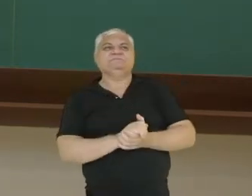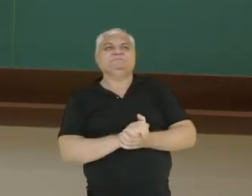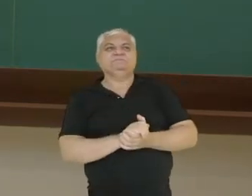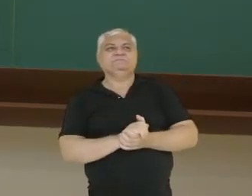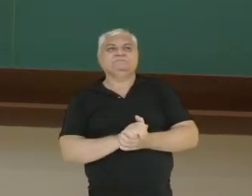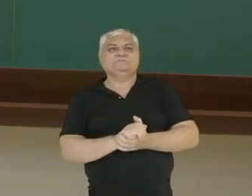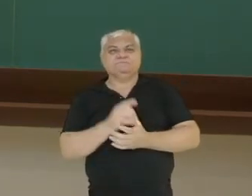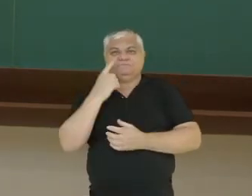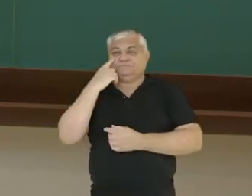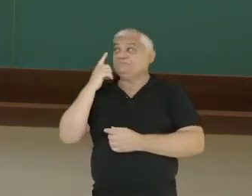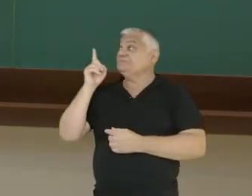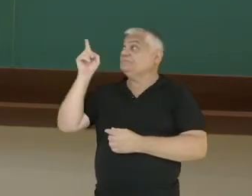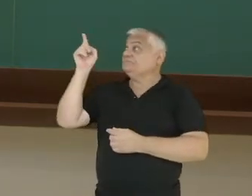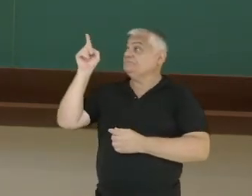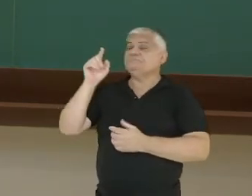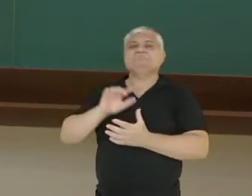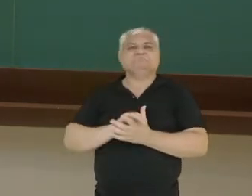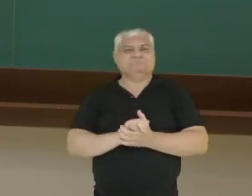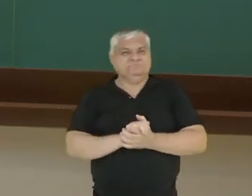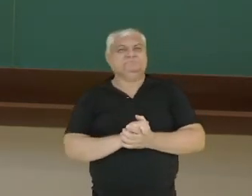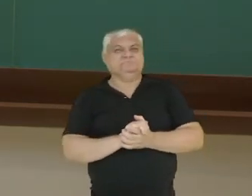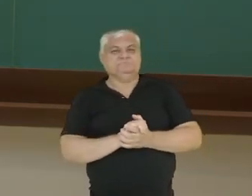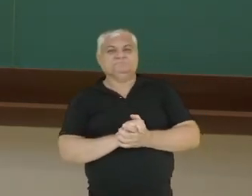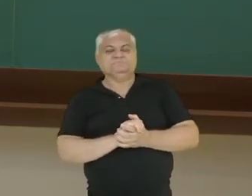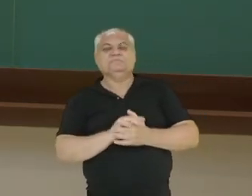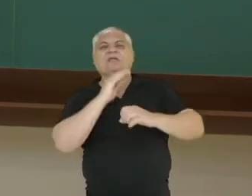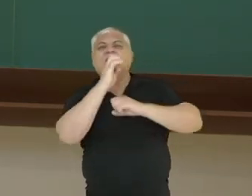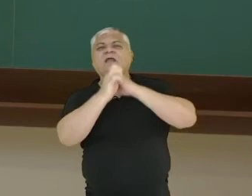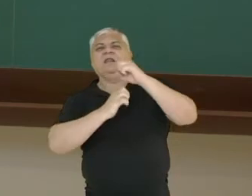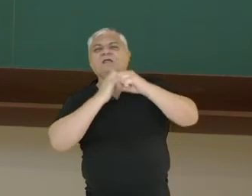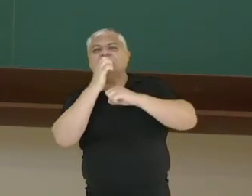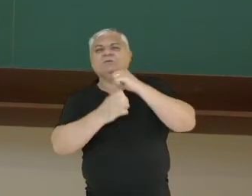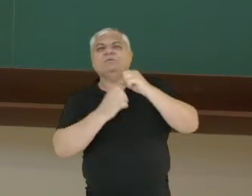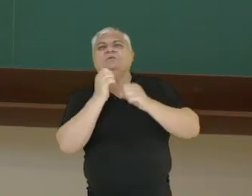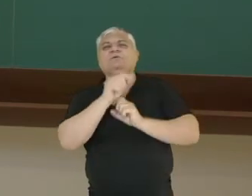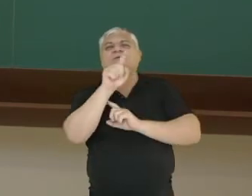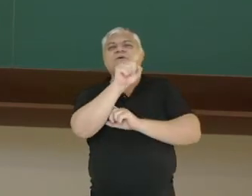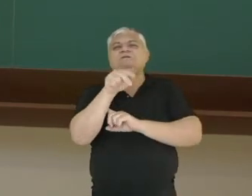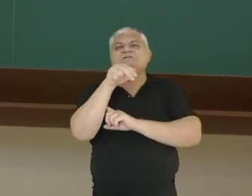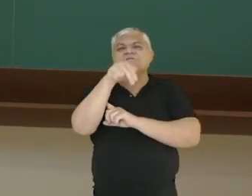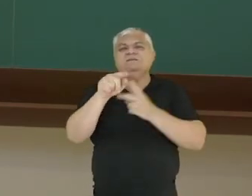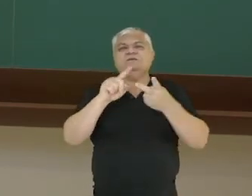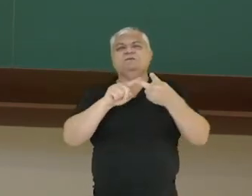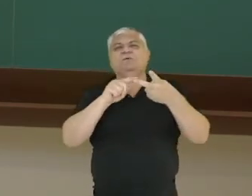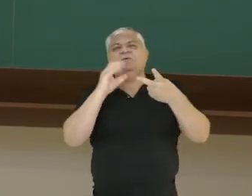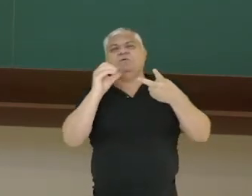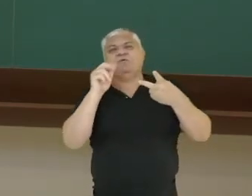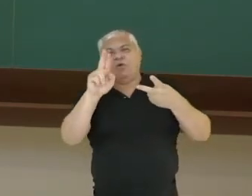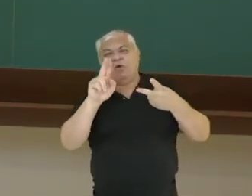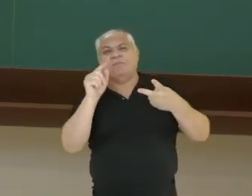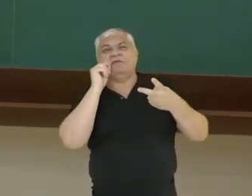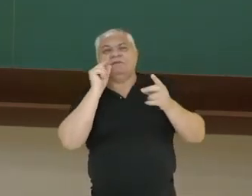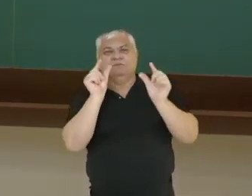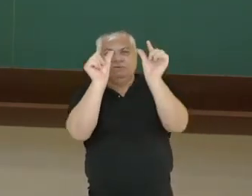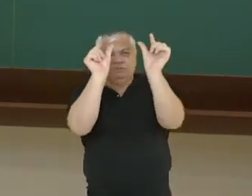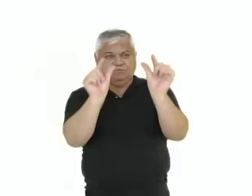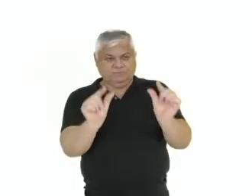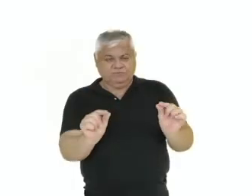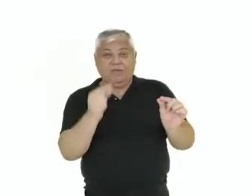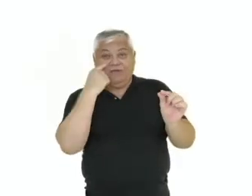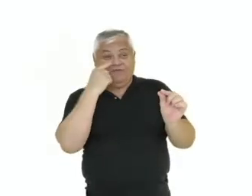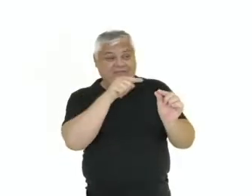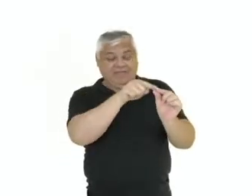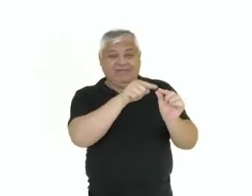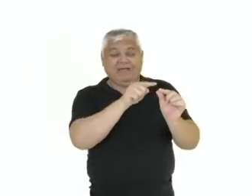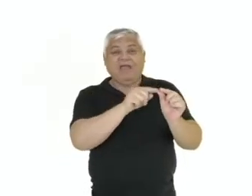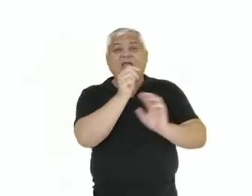Aqui a gente tem uma imagem ampliada dos eletrodos de zinco e de cobre após o funcionamento da pilha de Daniel, e a gente pode